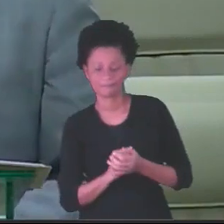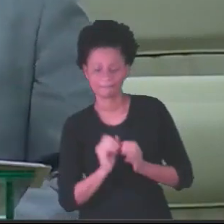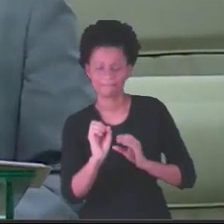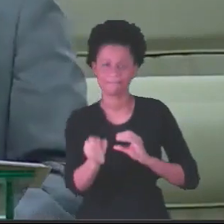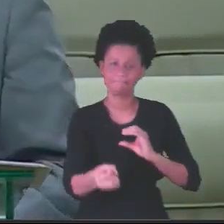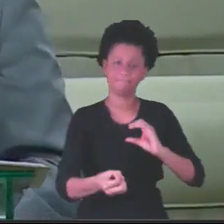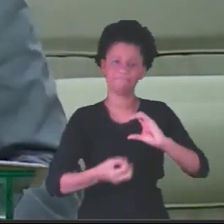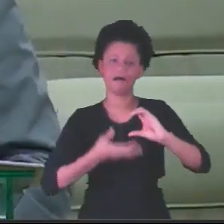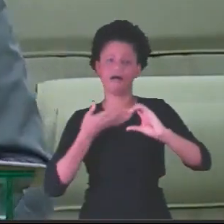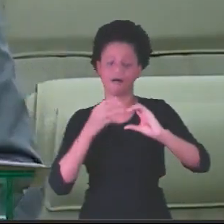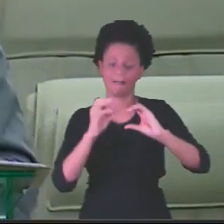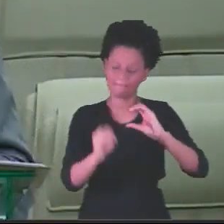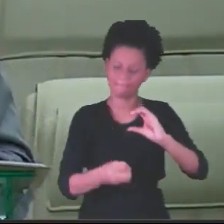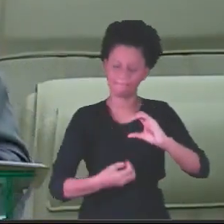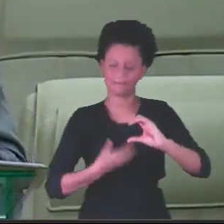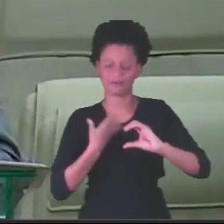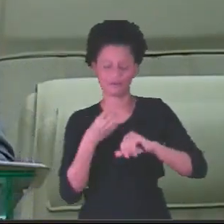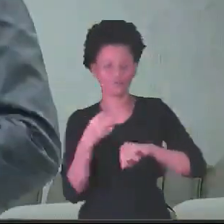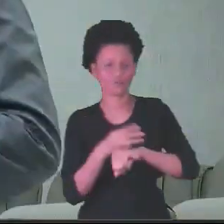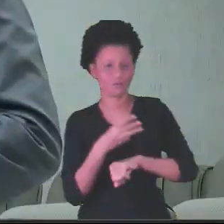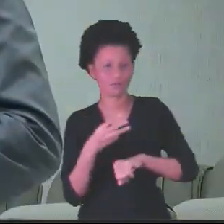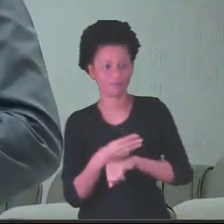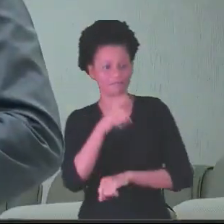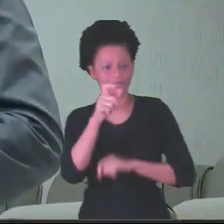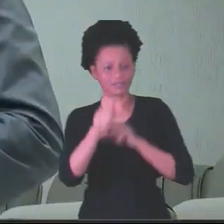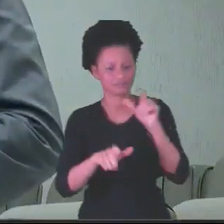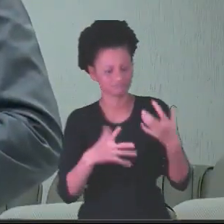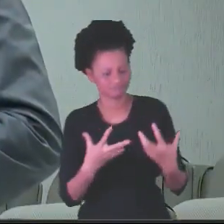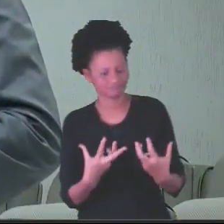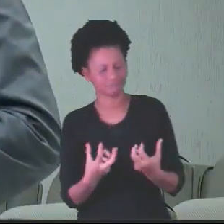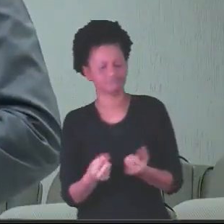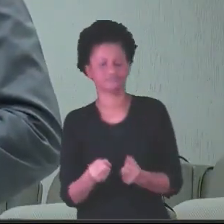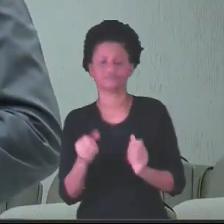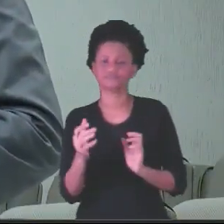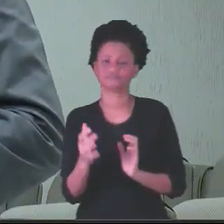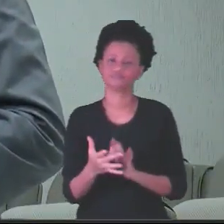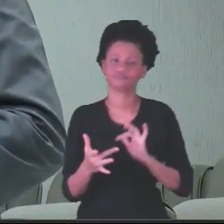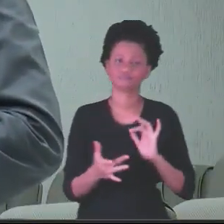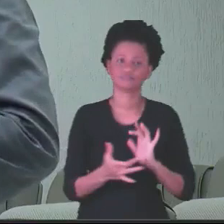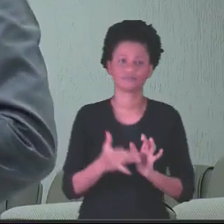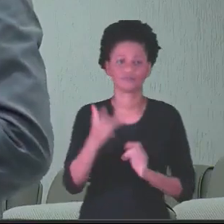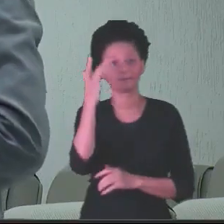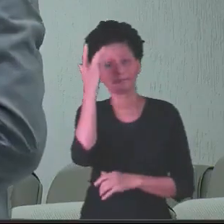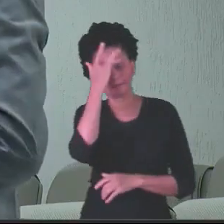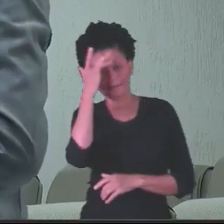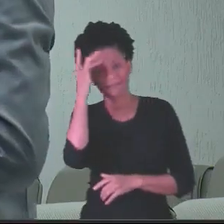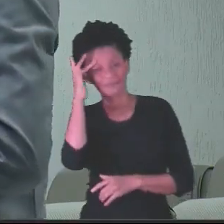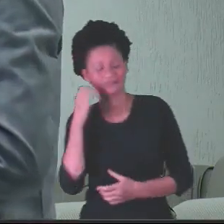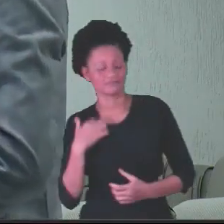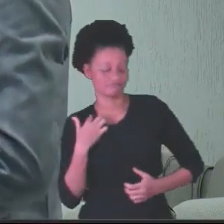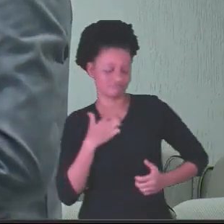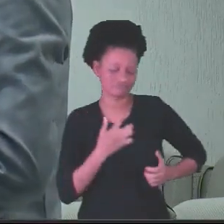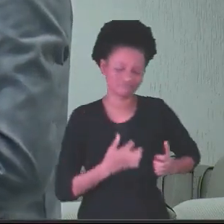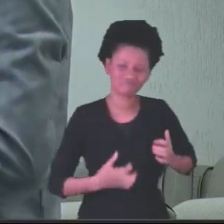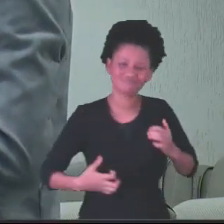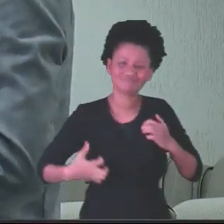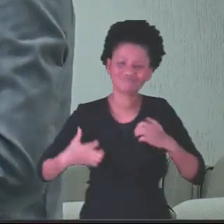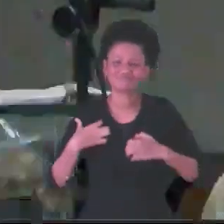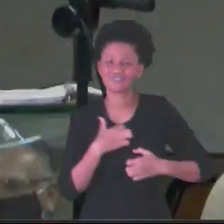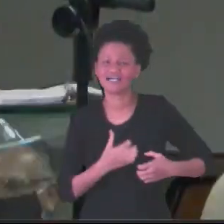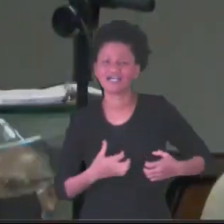whatsapp e vidas tem se entregado o nome de jesus pessoas que estão angustiados